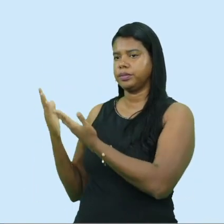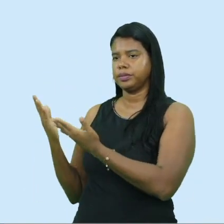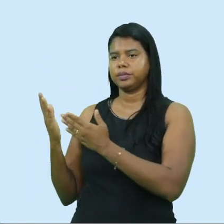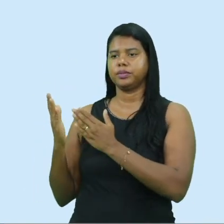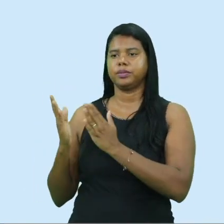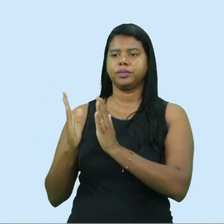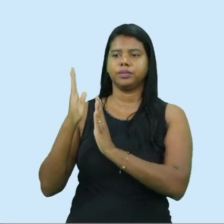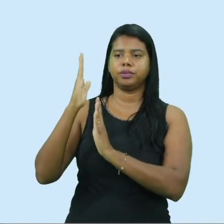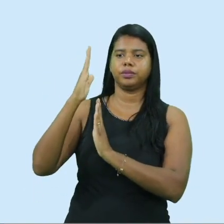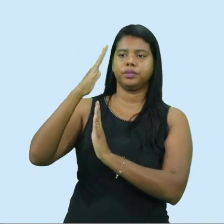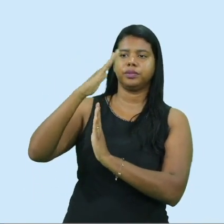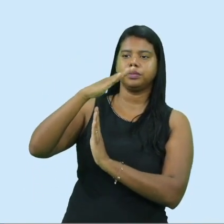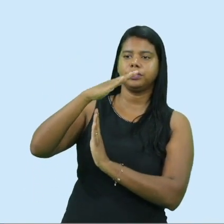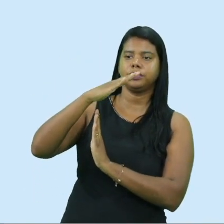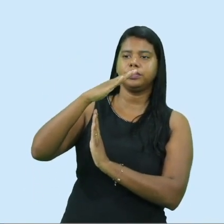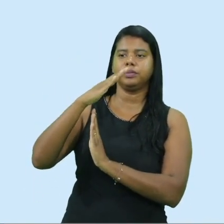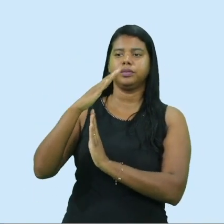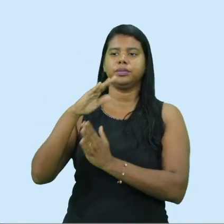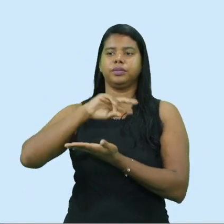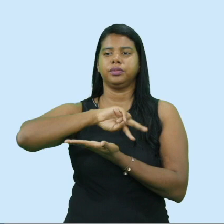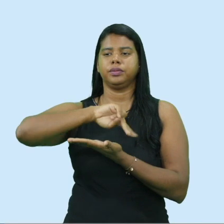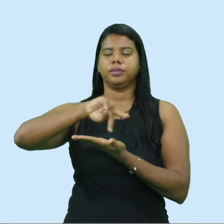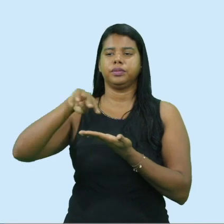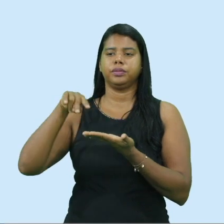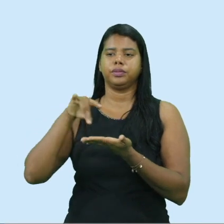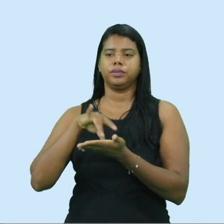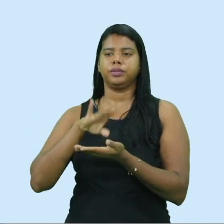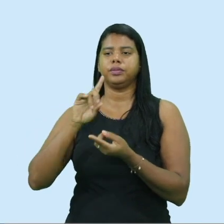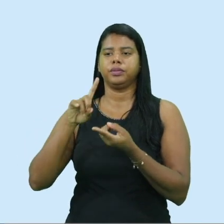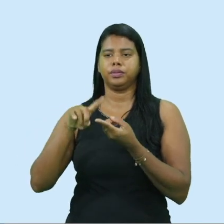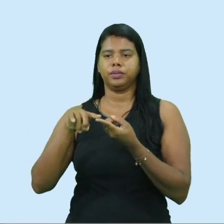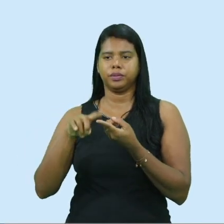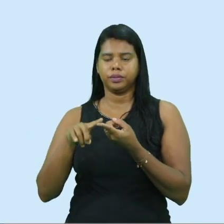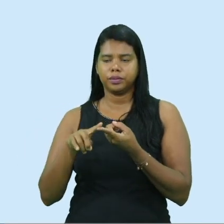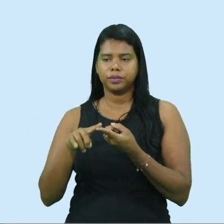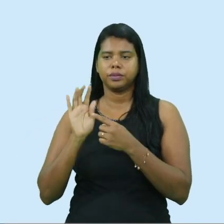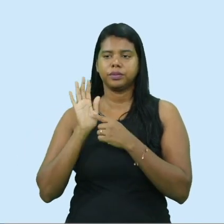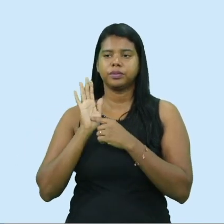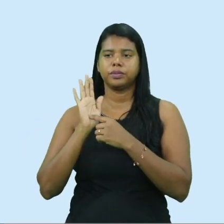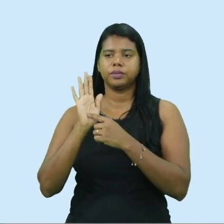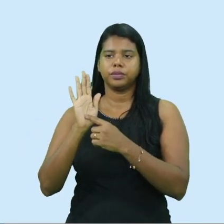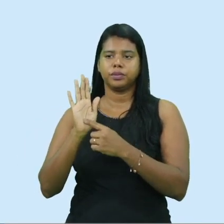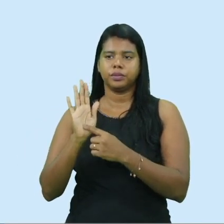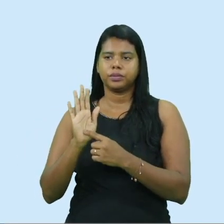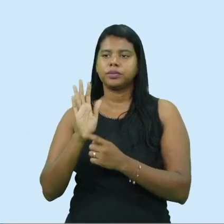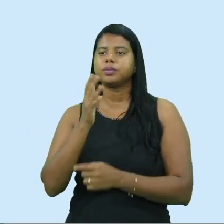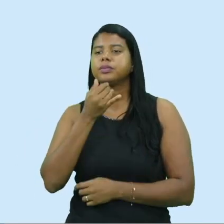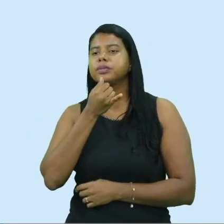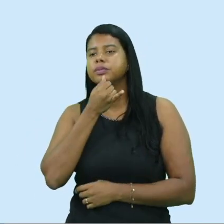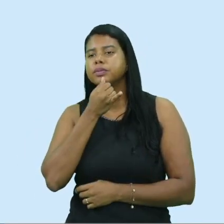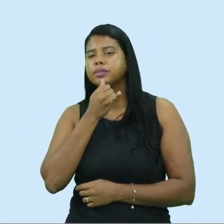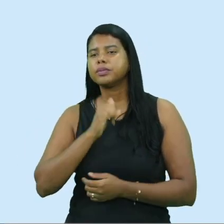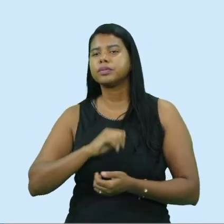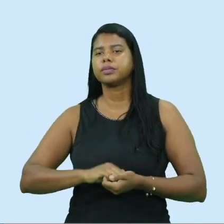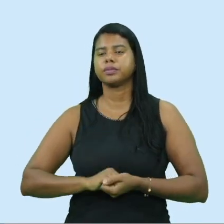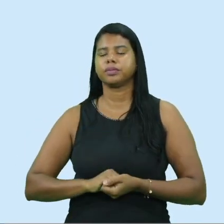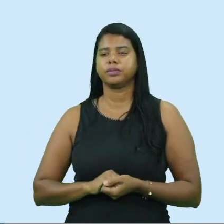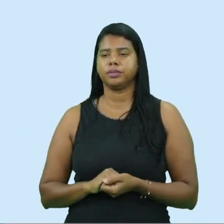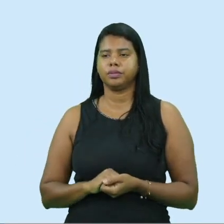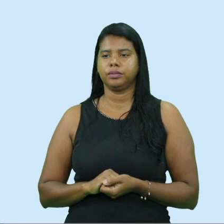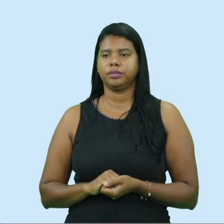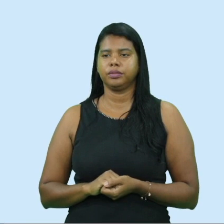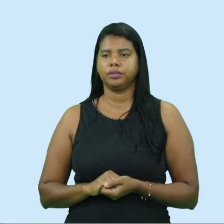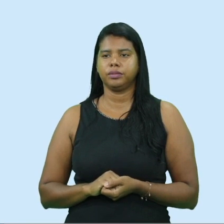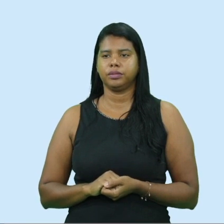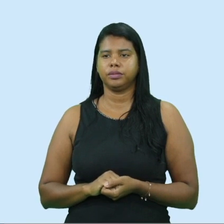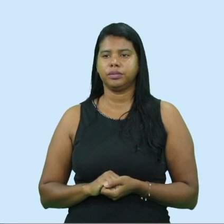Inclinação. Variações quanto à inclinação dos tipos, define-se, o tipo é regular,